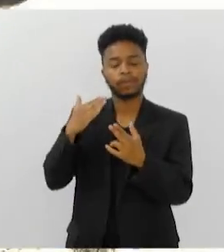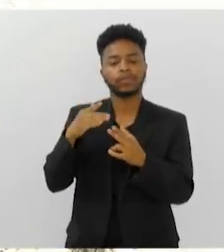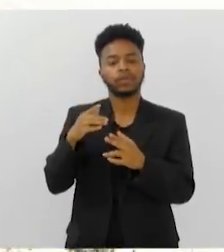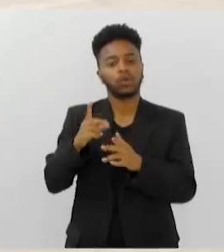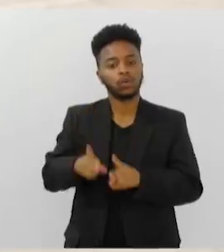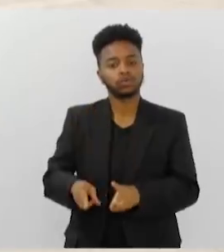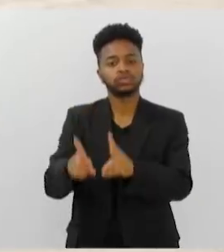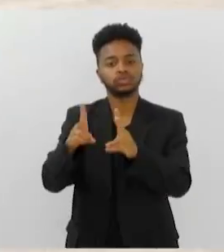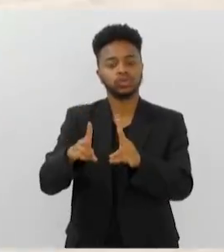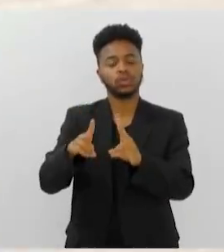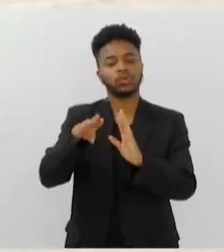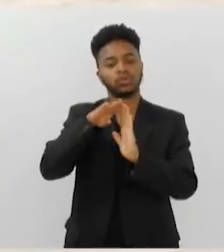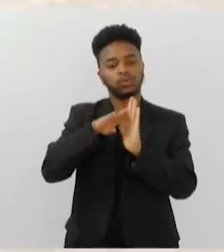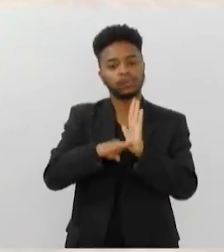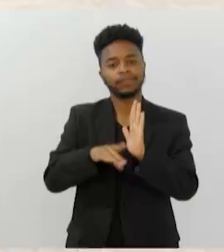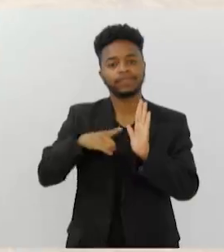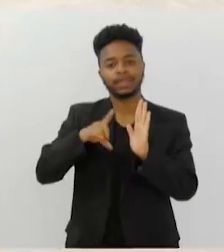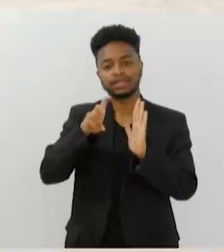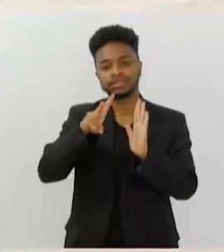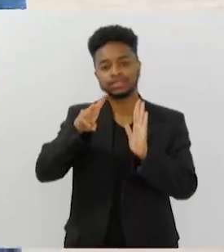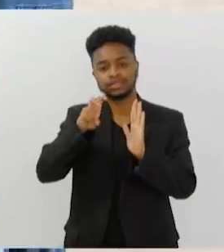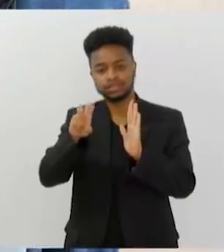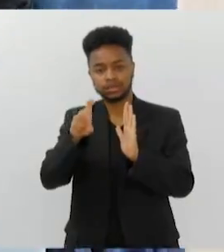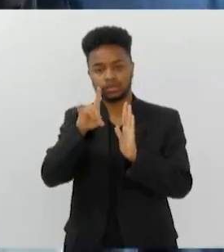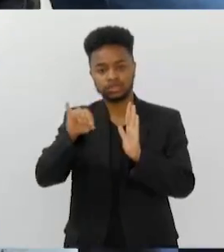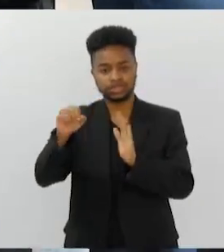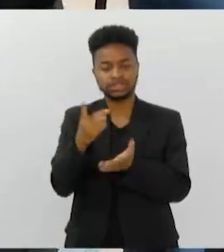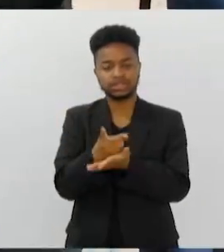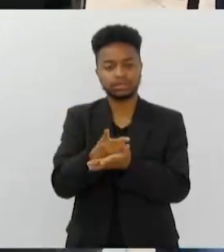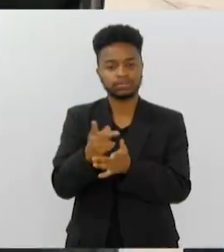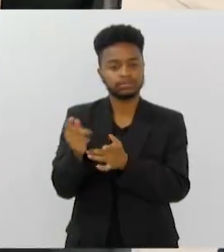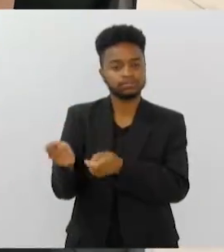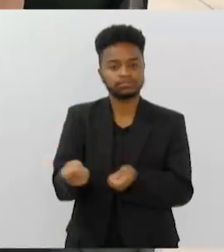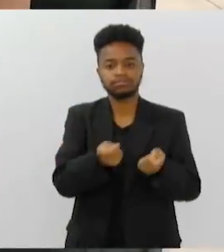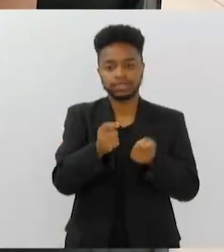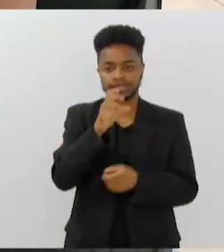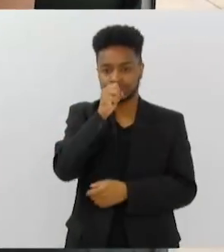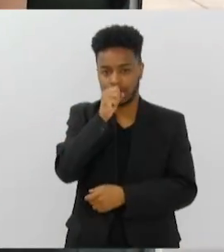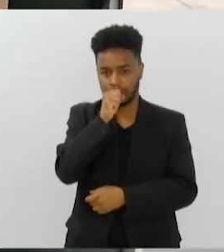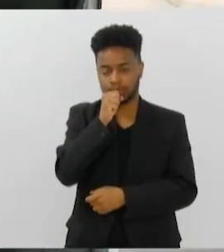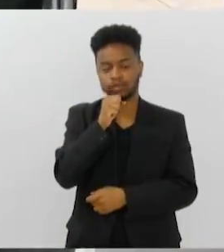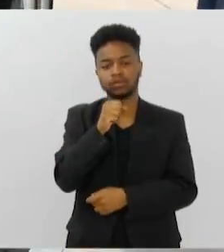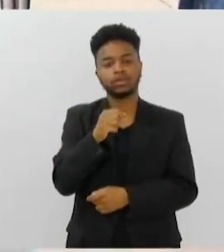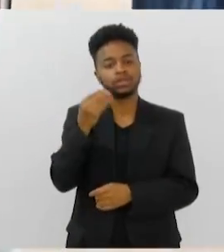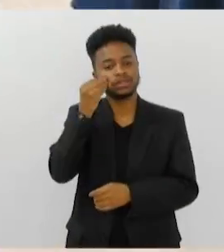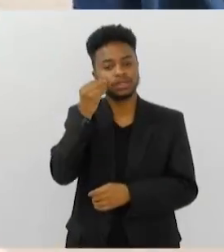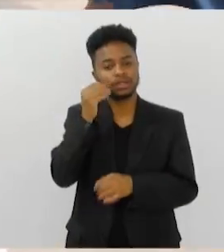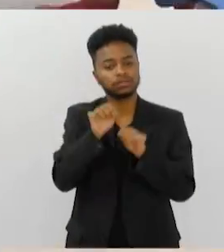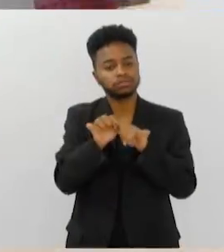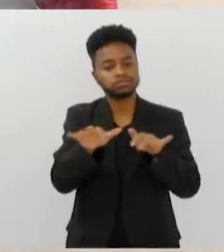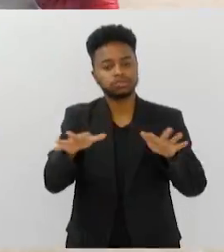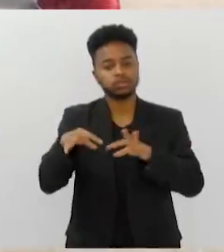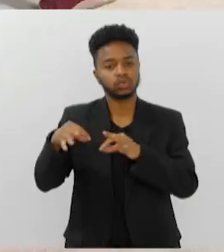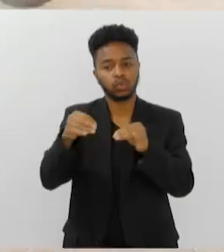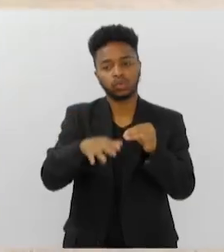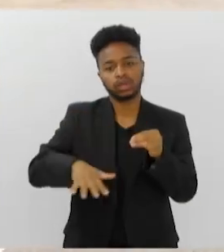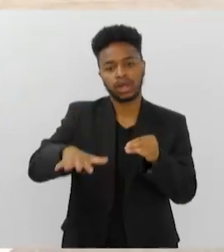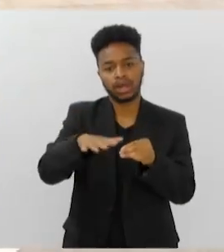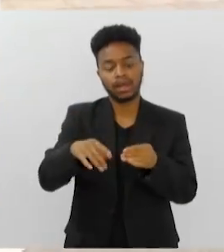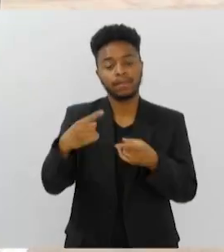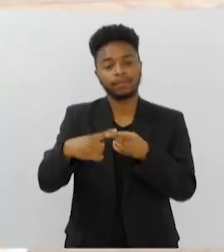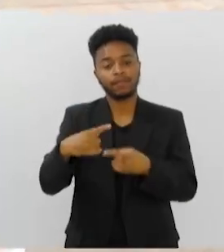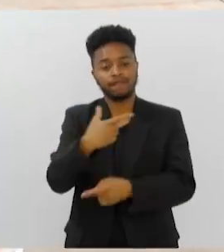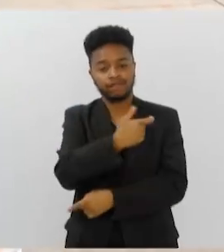escalonada, com um total de 5 datas, sempre aos sábados, a fim de alcançar todas as áreas do município. A vacina é a principal forma